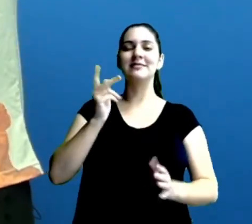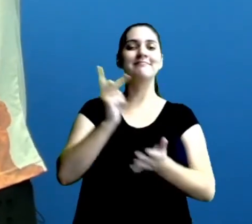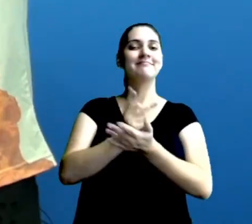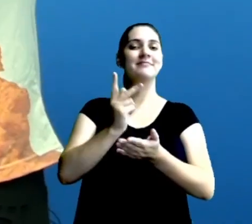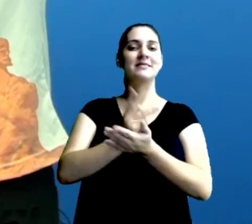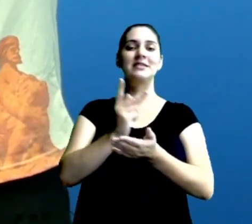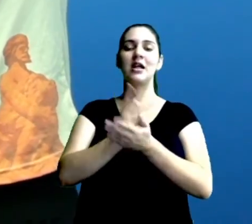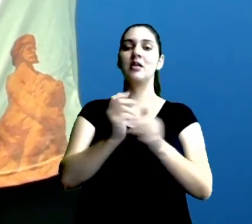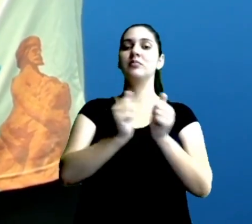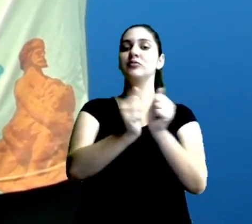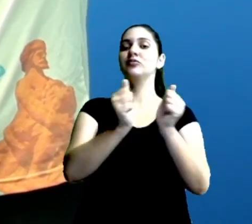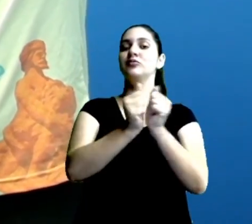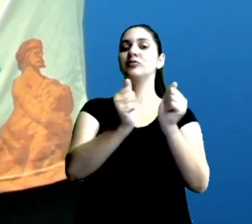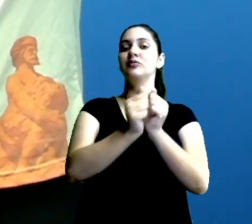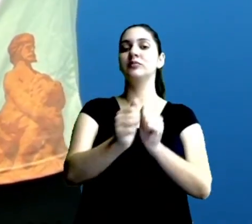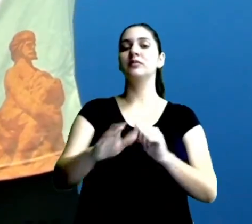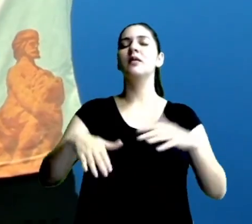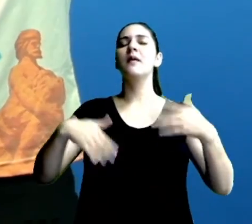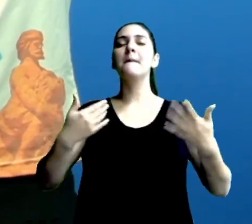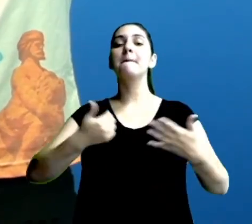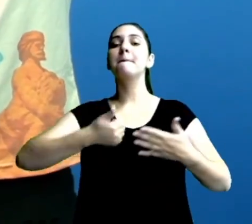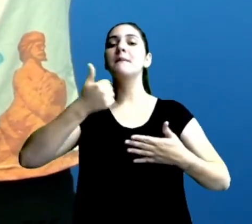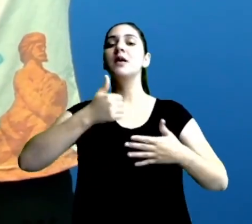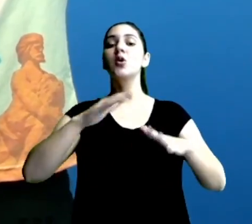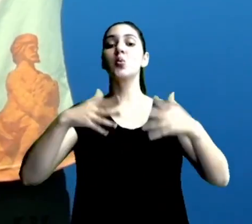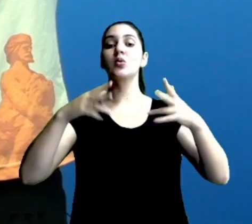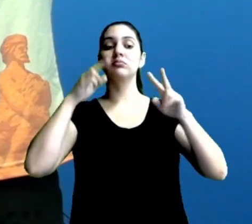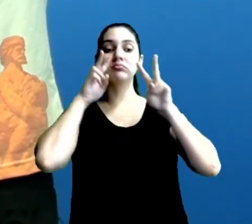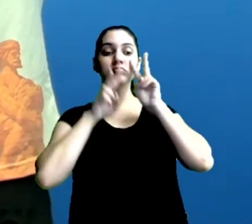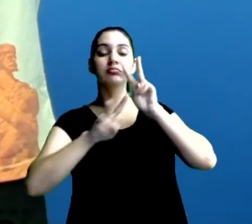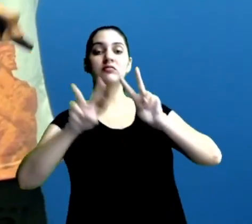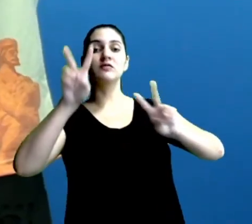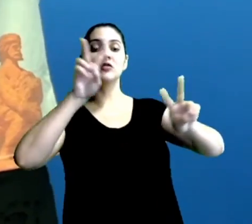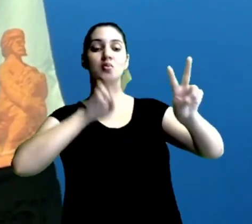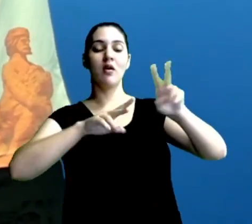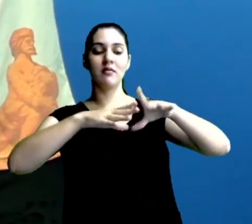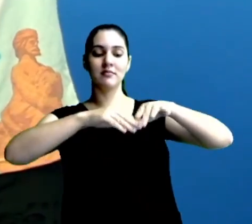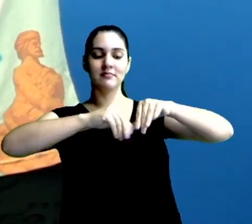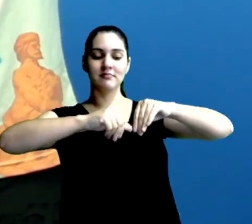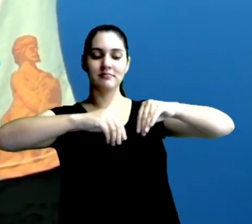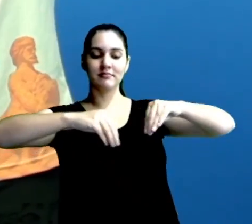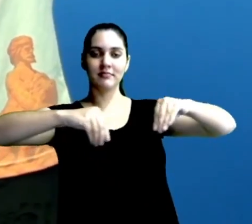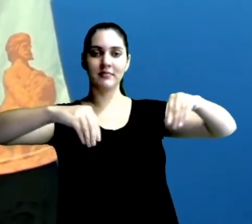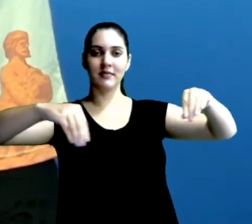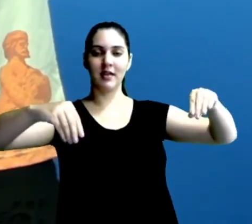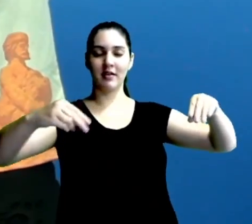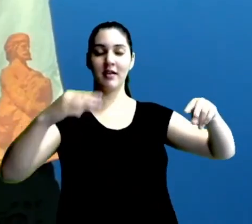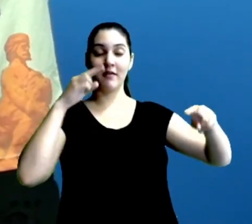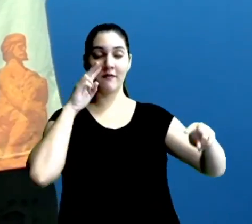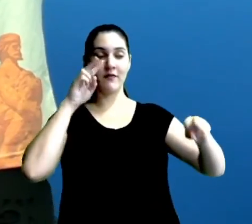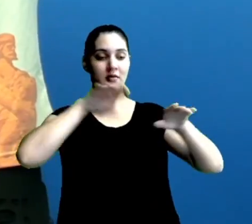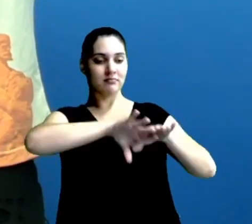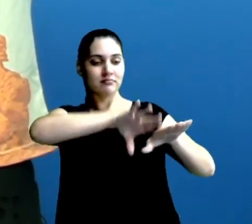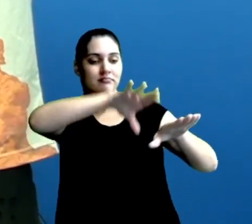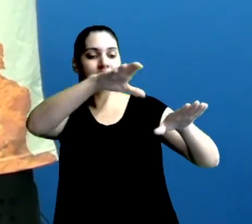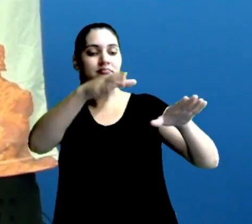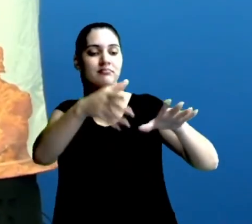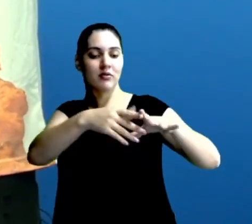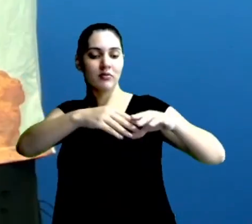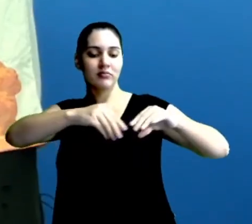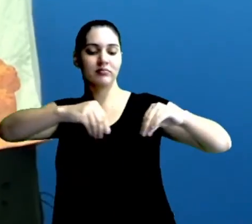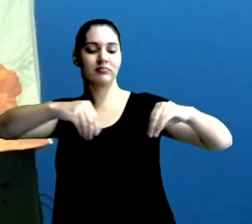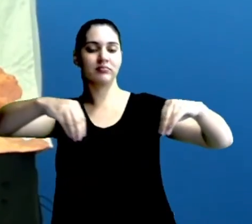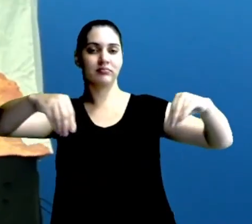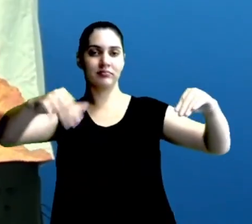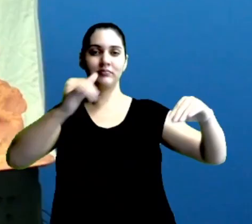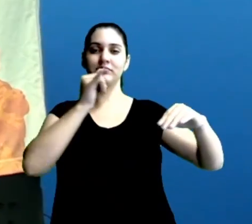eles avistam terra, né? Que é a primeira coisa que se vê, é um monte. Né? Lógico,